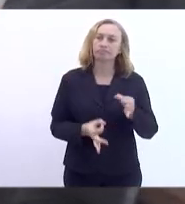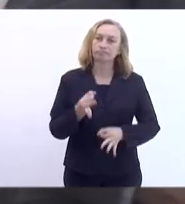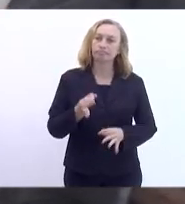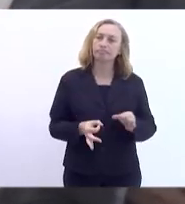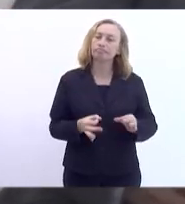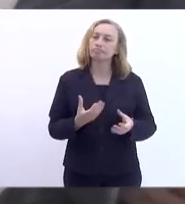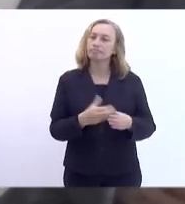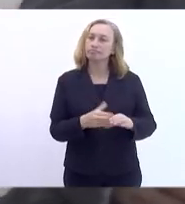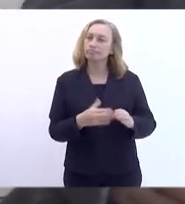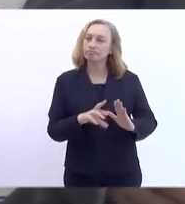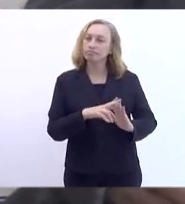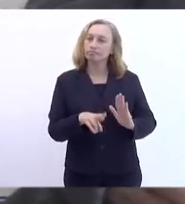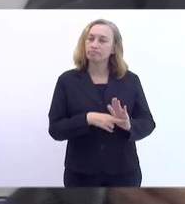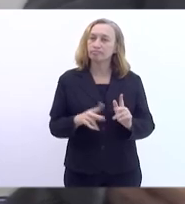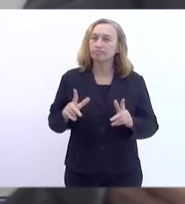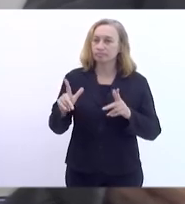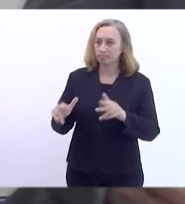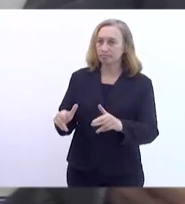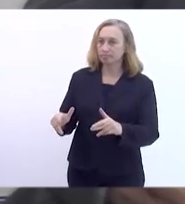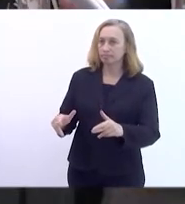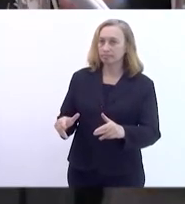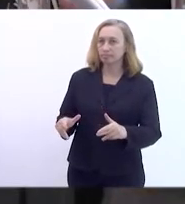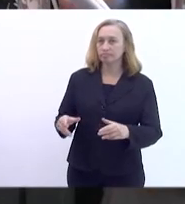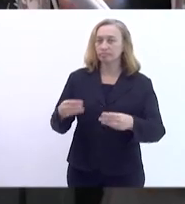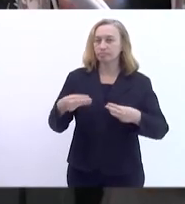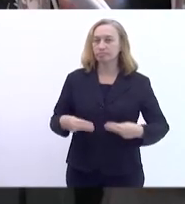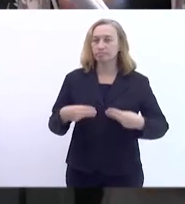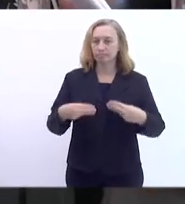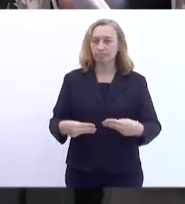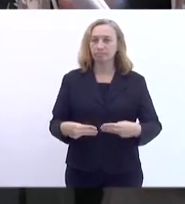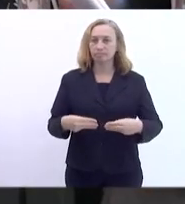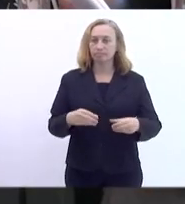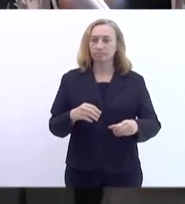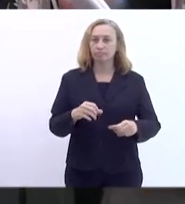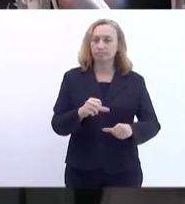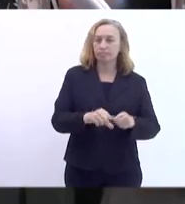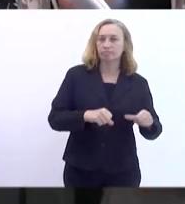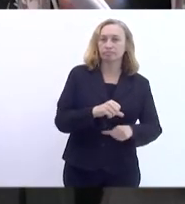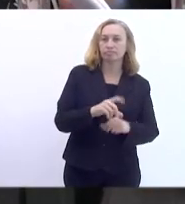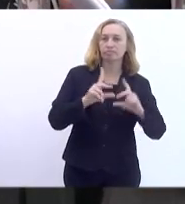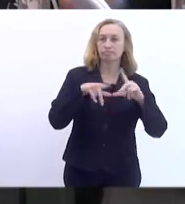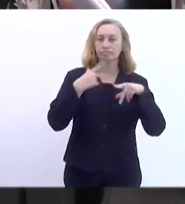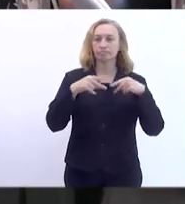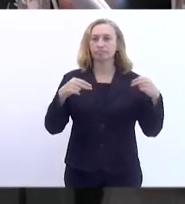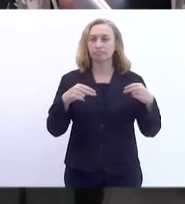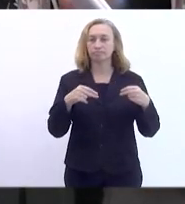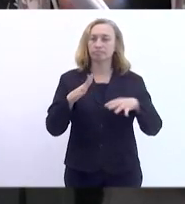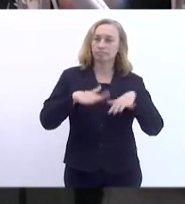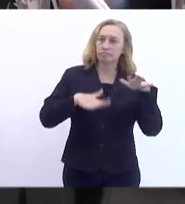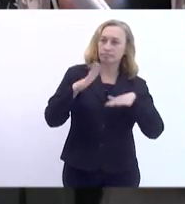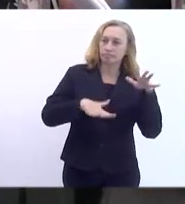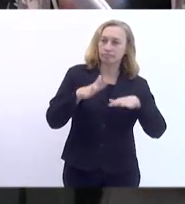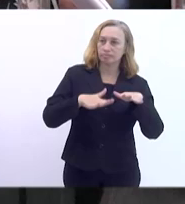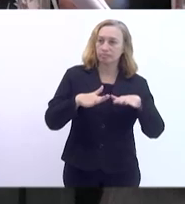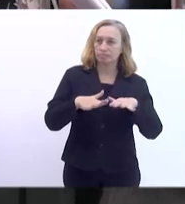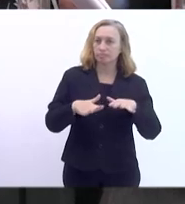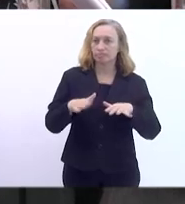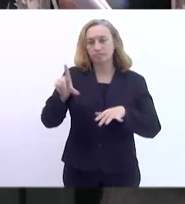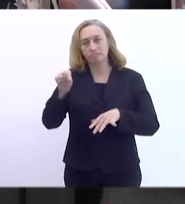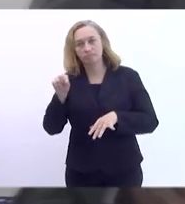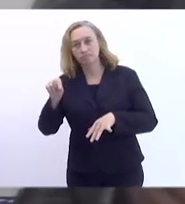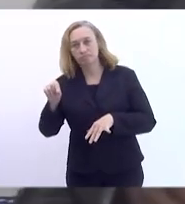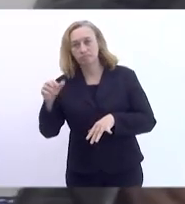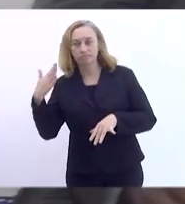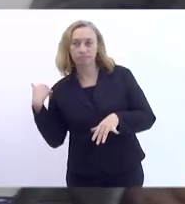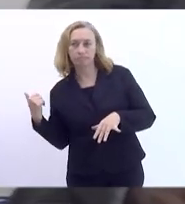do concurso público como os ministros mudavam de gravata Porque dependendo da gravata decisão ia para um lado dependendo da gravata e a pro outro